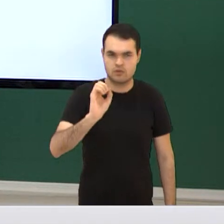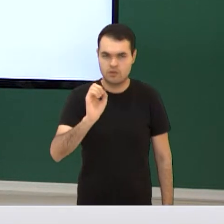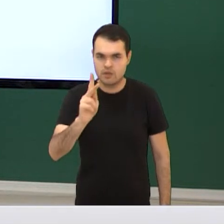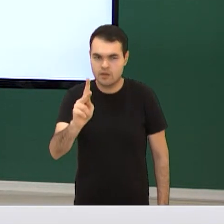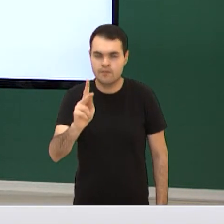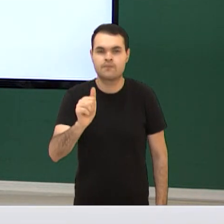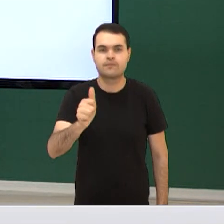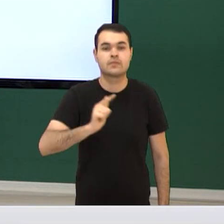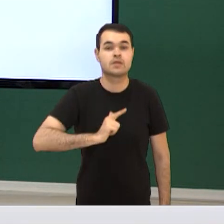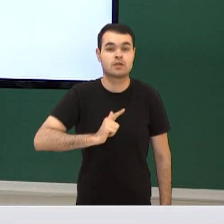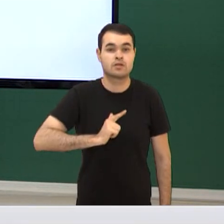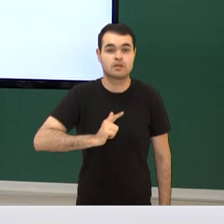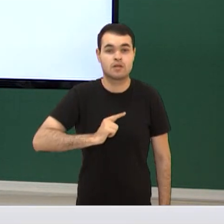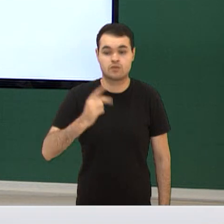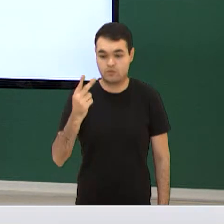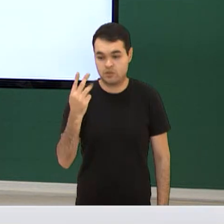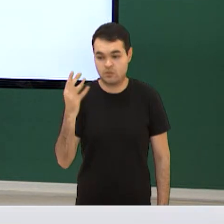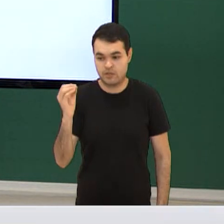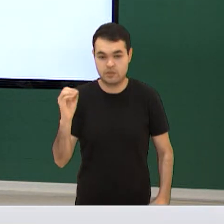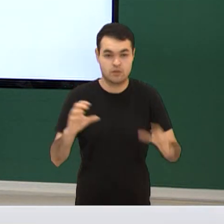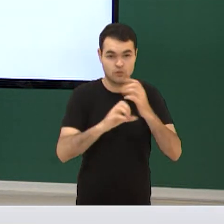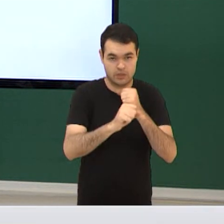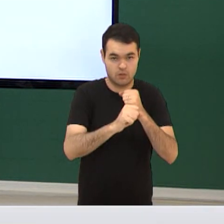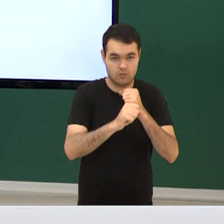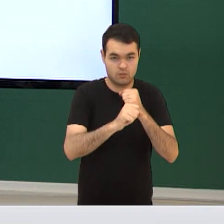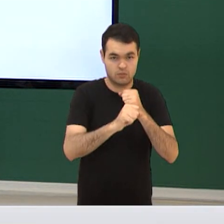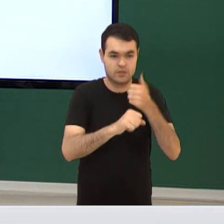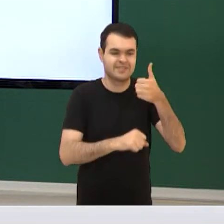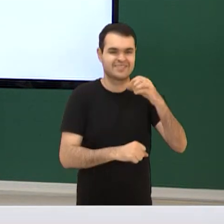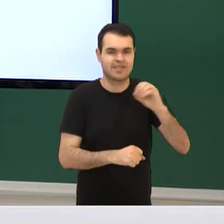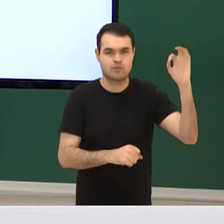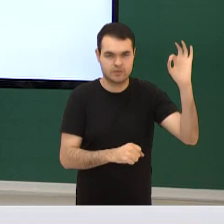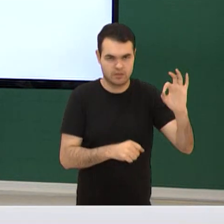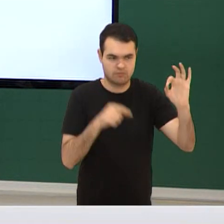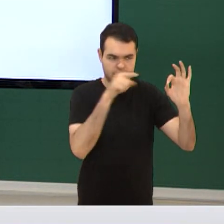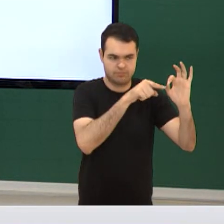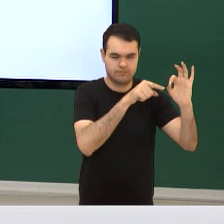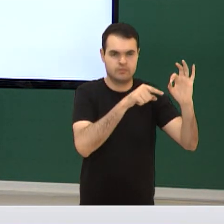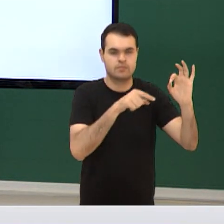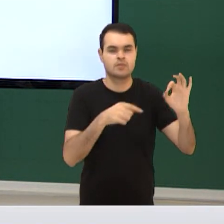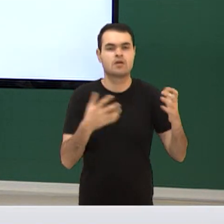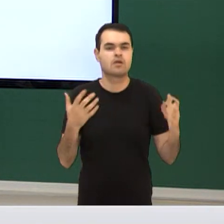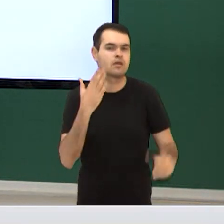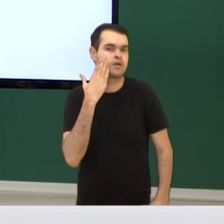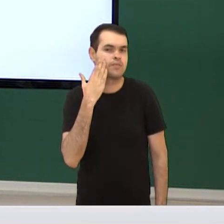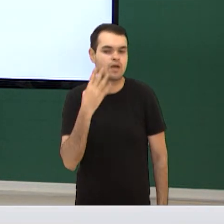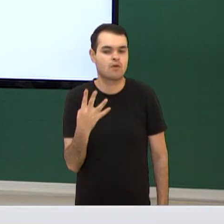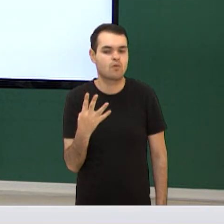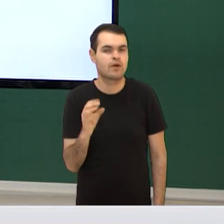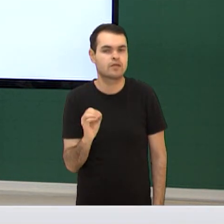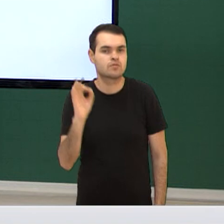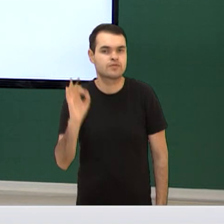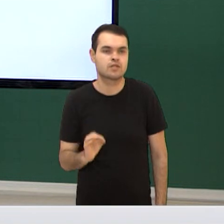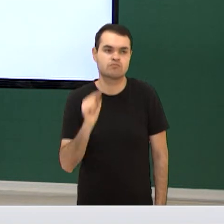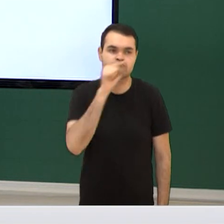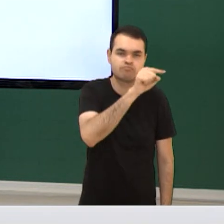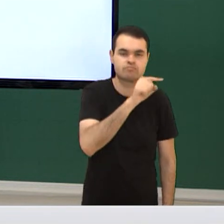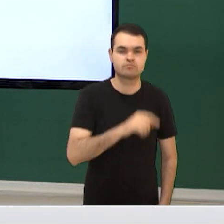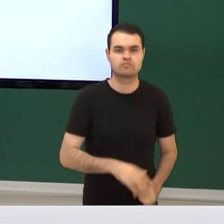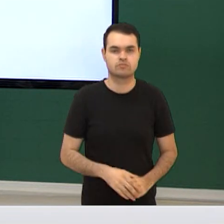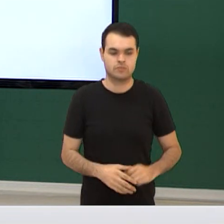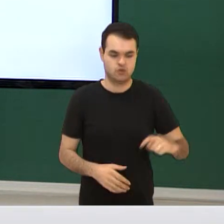essa questão tem matemática, não tem como fugir dela. Ele deu o total, então eu preciso calcular quanto é 40% desse total.